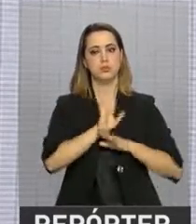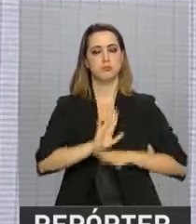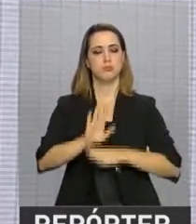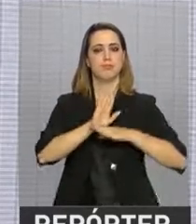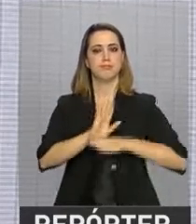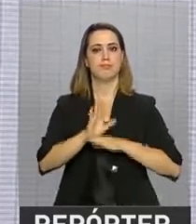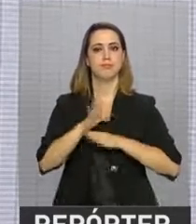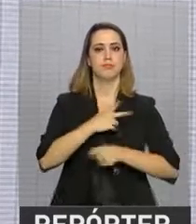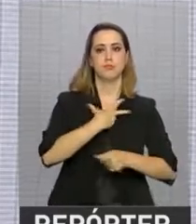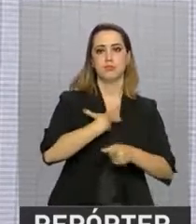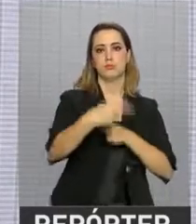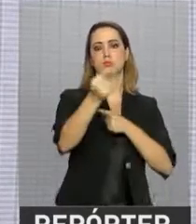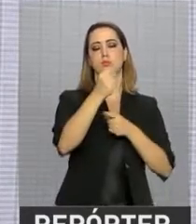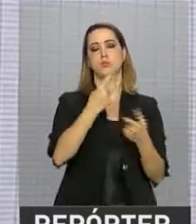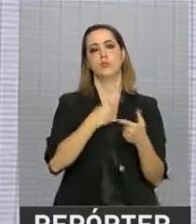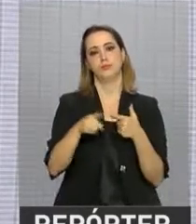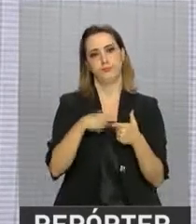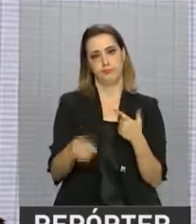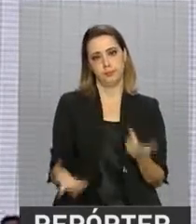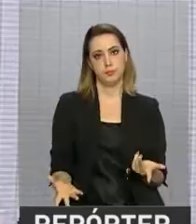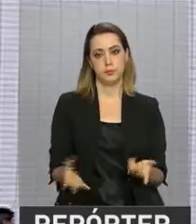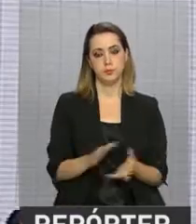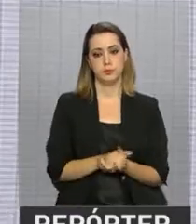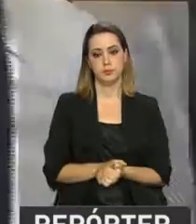a superar a crise fiscal.